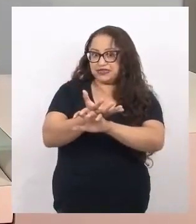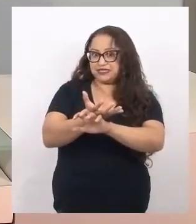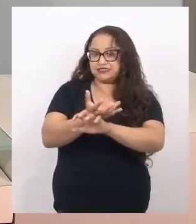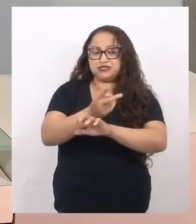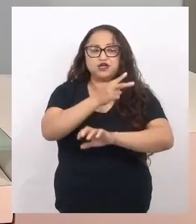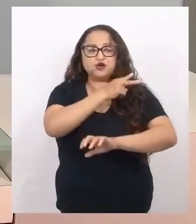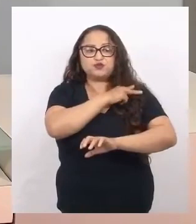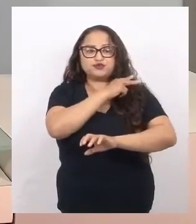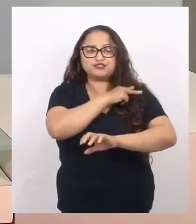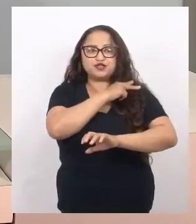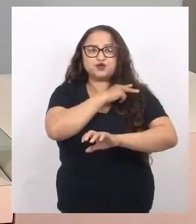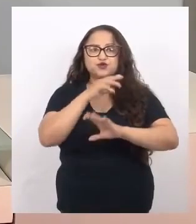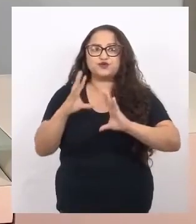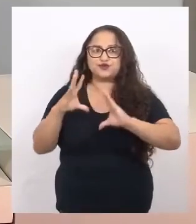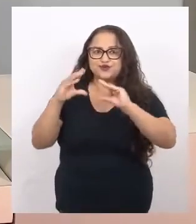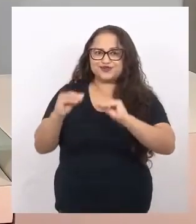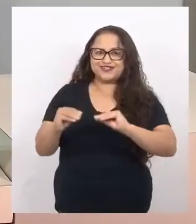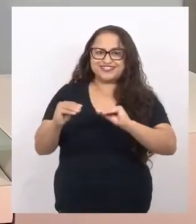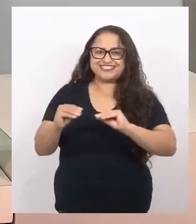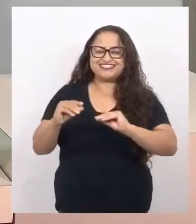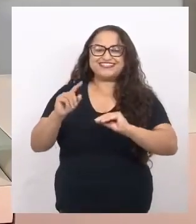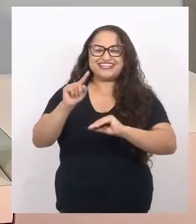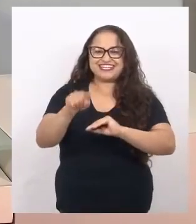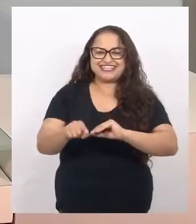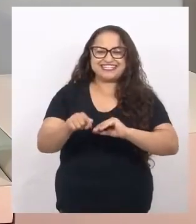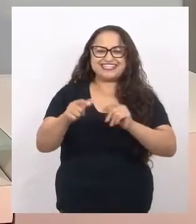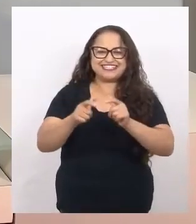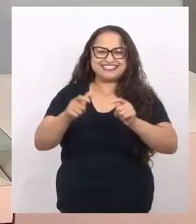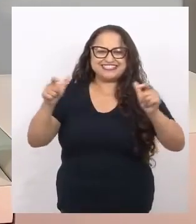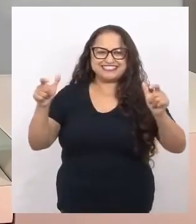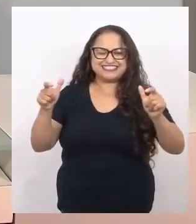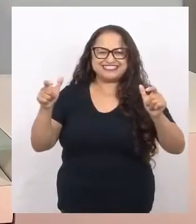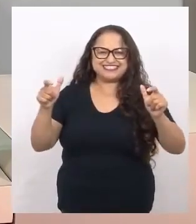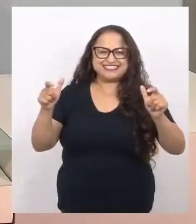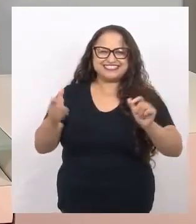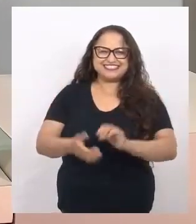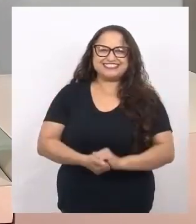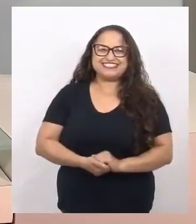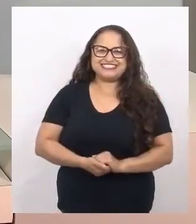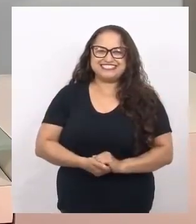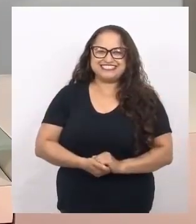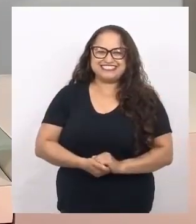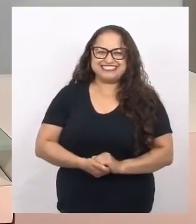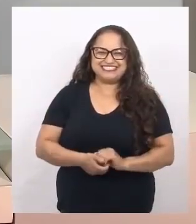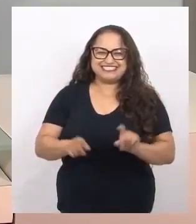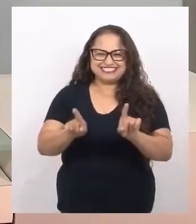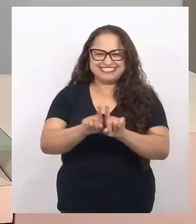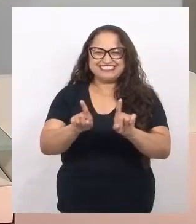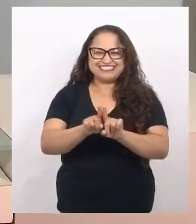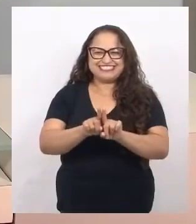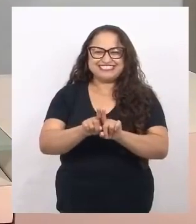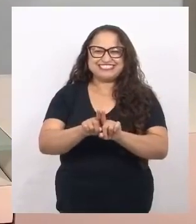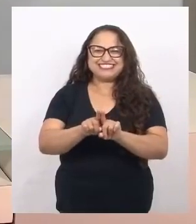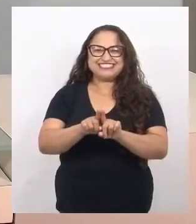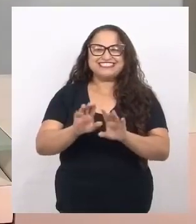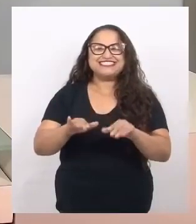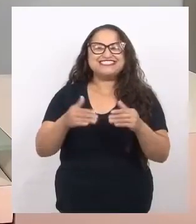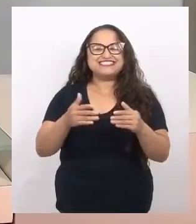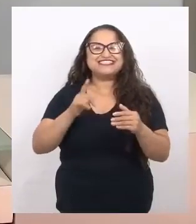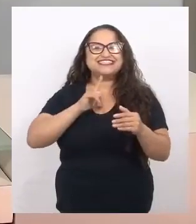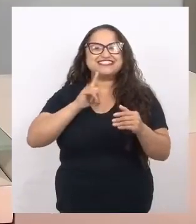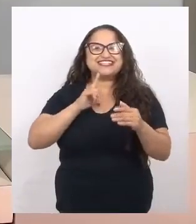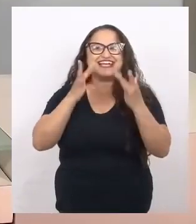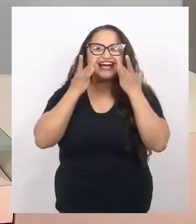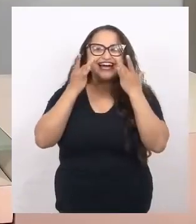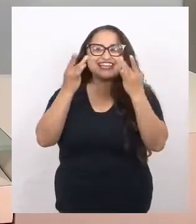segunda série noturno, que são na expansão semestral. Tá? Então, essa é uma outra característica que eu acho que vale a pena a gente ficar